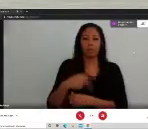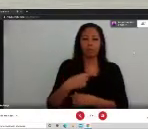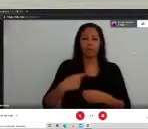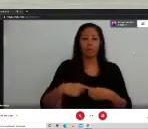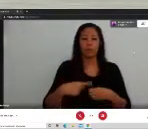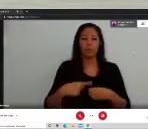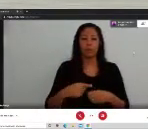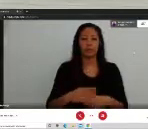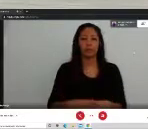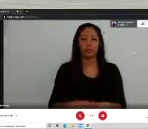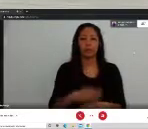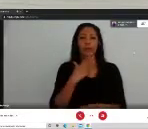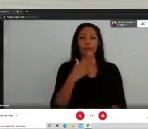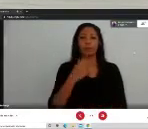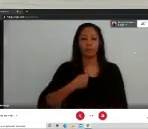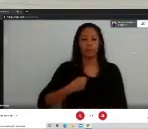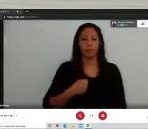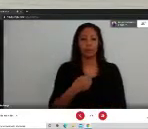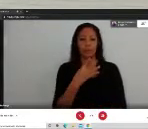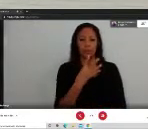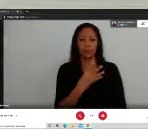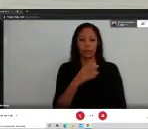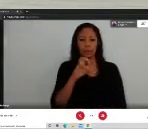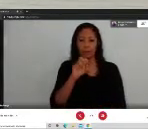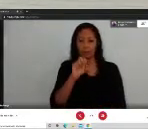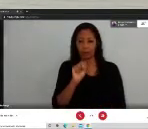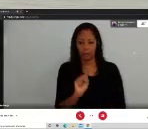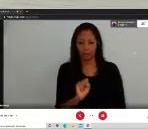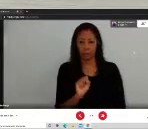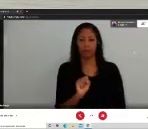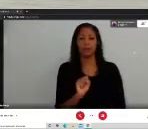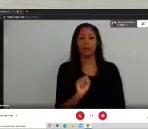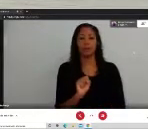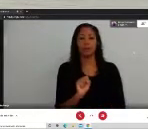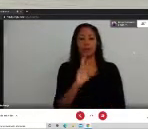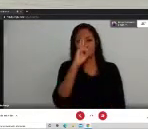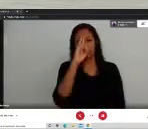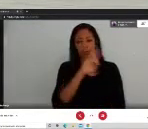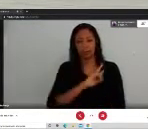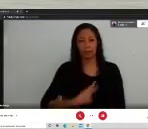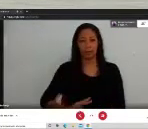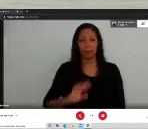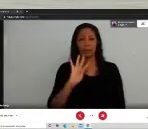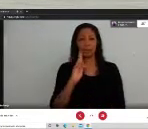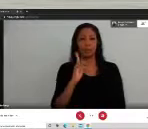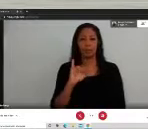Indicação número 458, Binho de Ambrósio, reitera sua